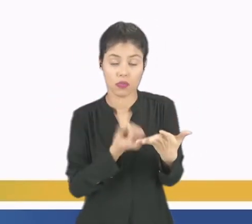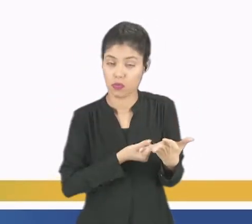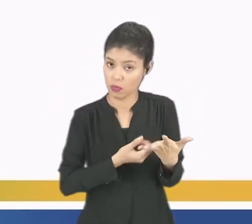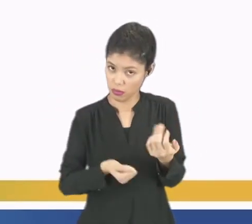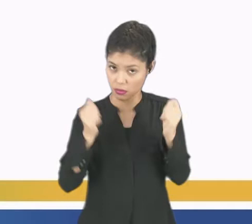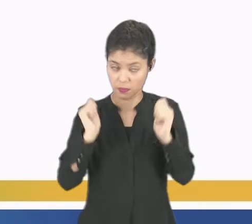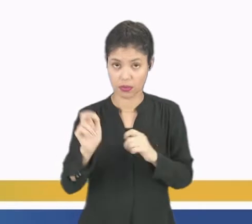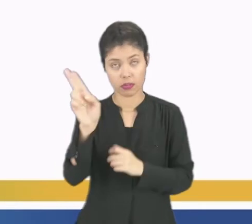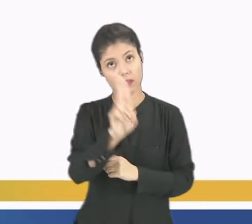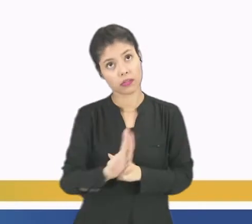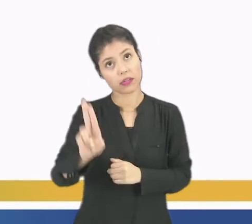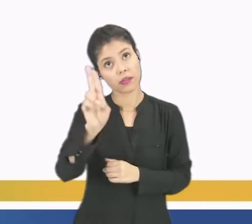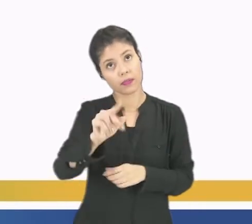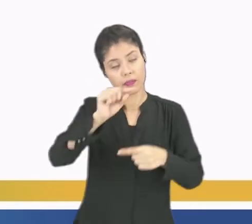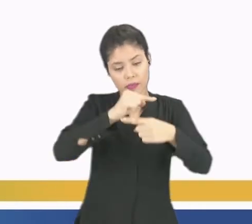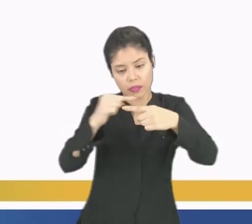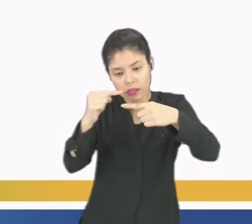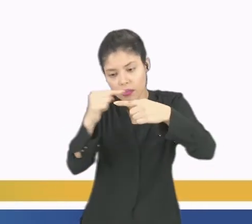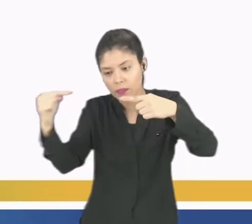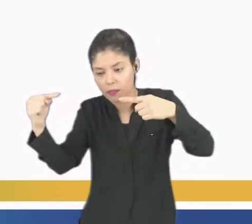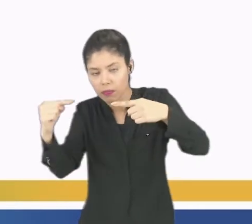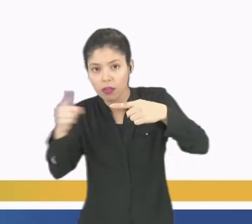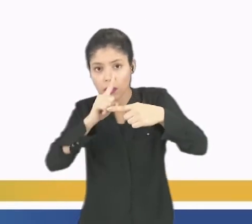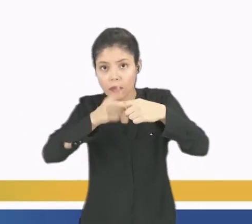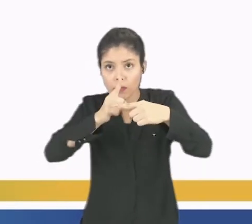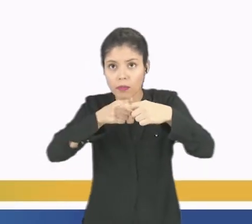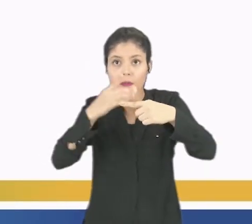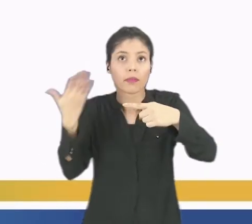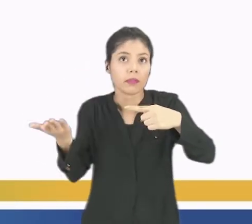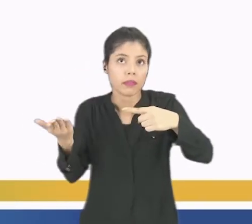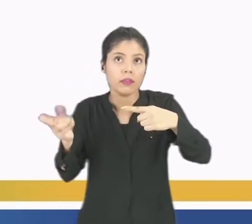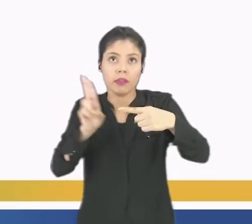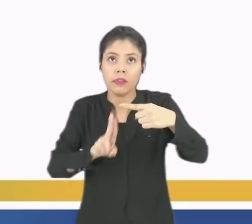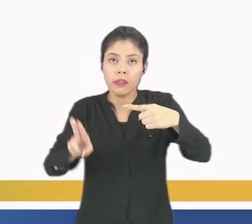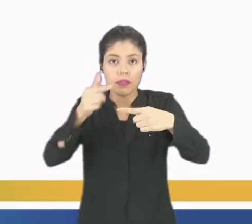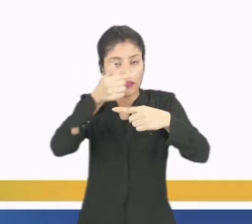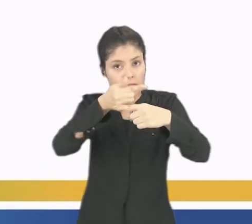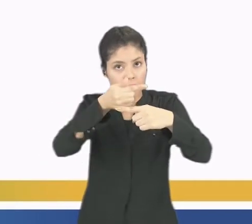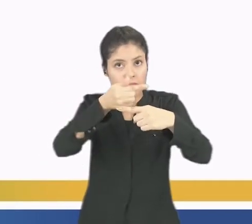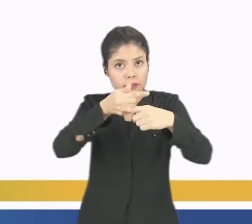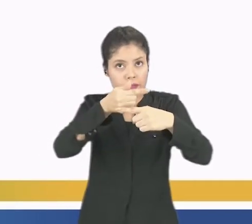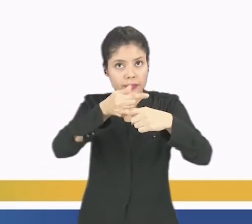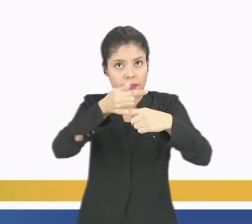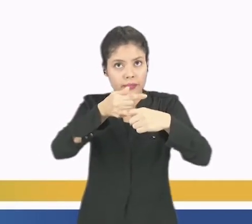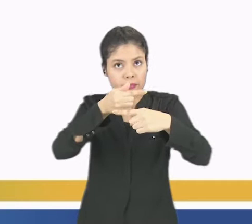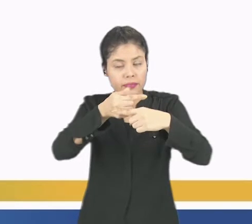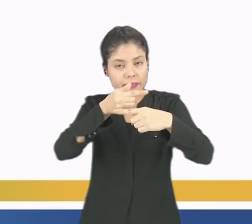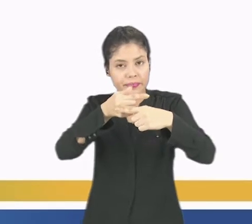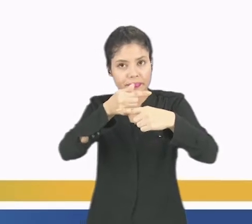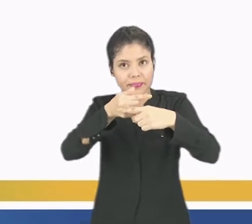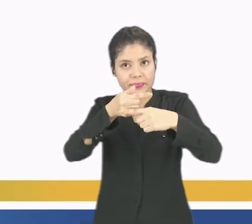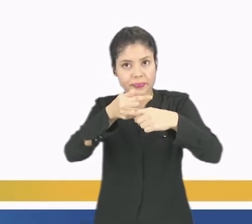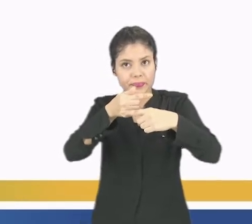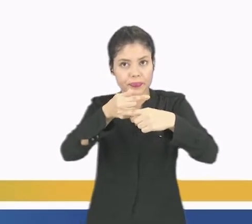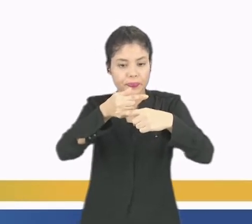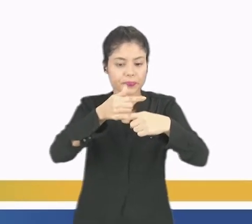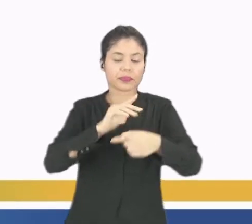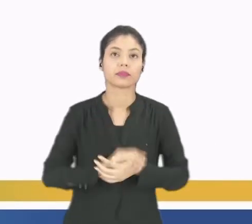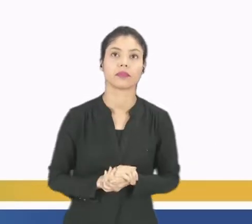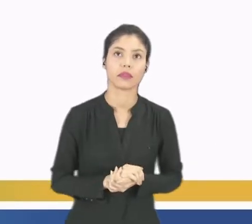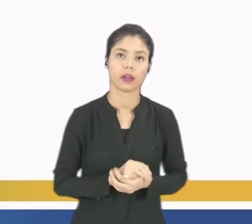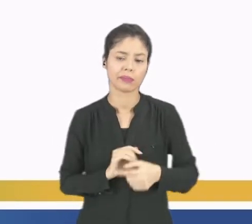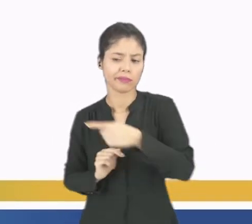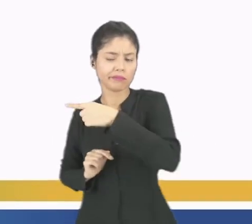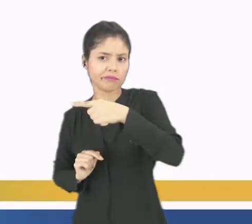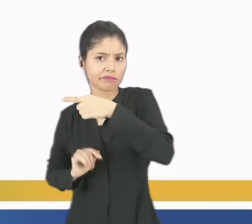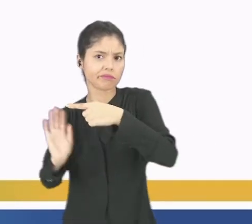que eu posso utilizar aqui para colocar aqui nesse primeiro espaço? Eu posso utilizar os 7, correto? Eu posso utilizar os 7. E aqui